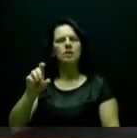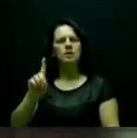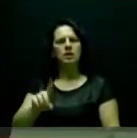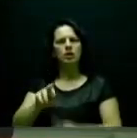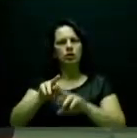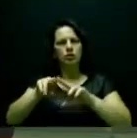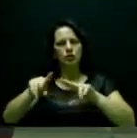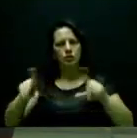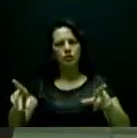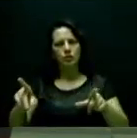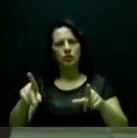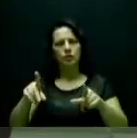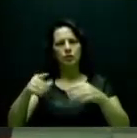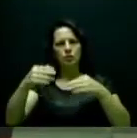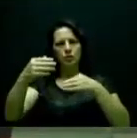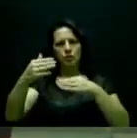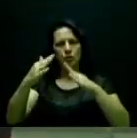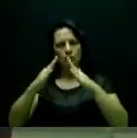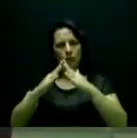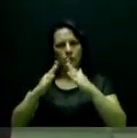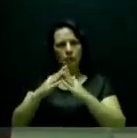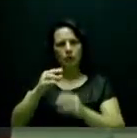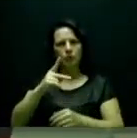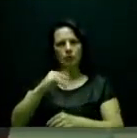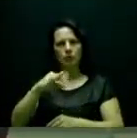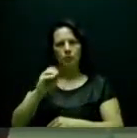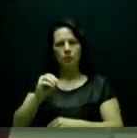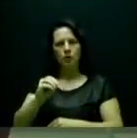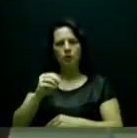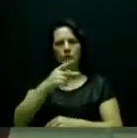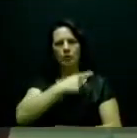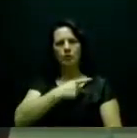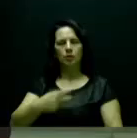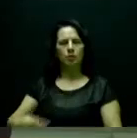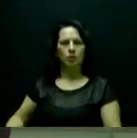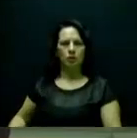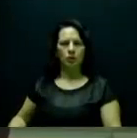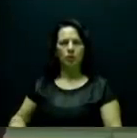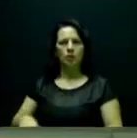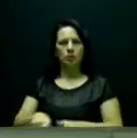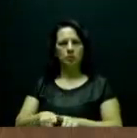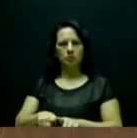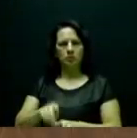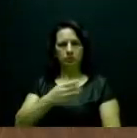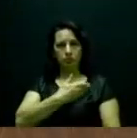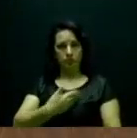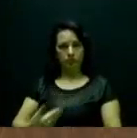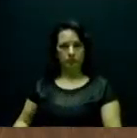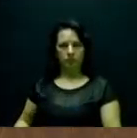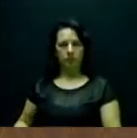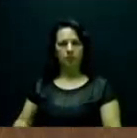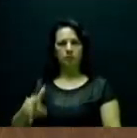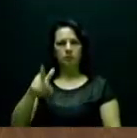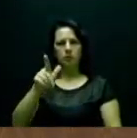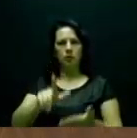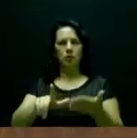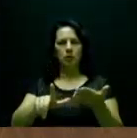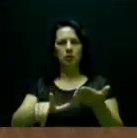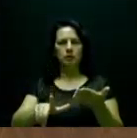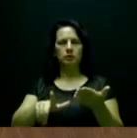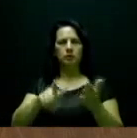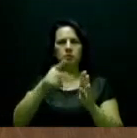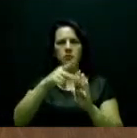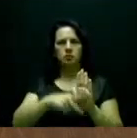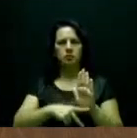do bem imóvel do patrimônio público municipal que especifique e dá outras providências. Em discussão.